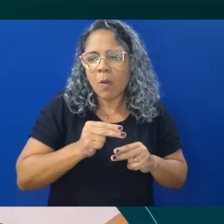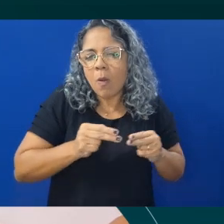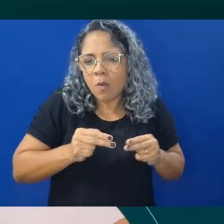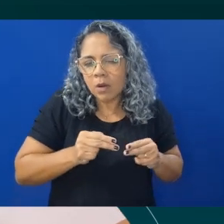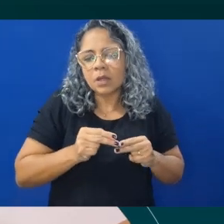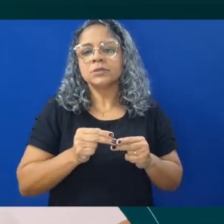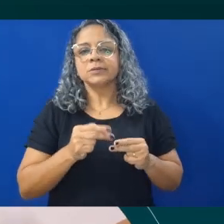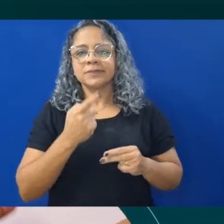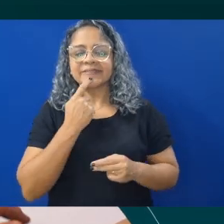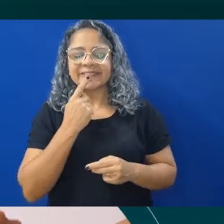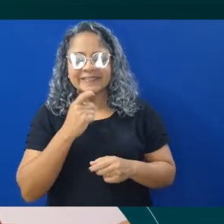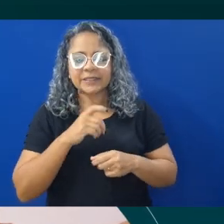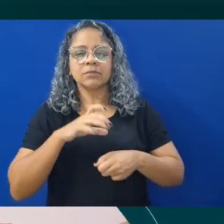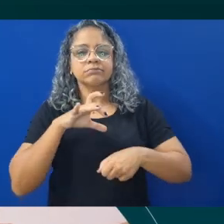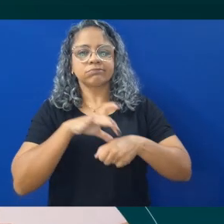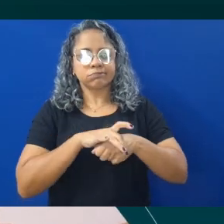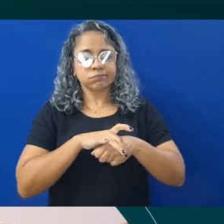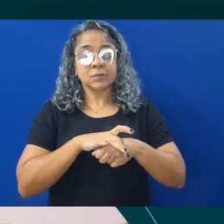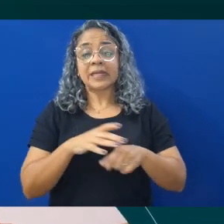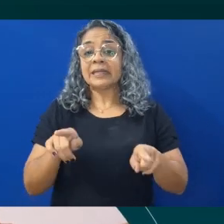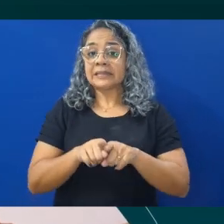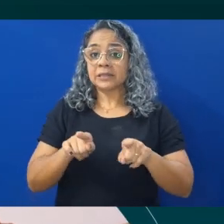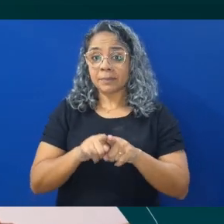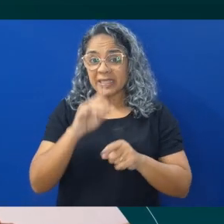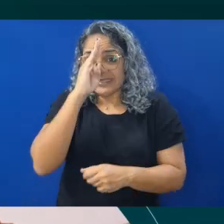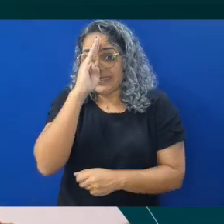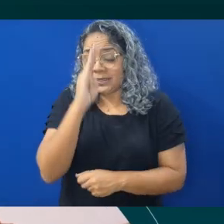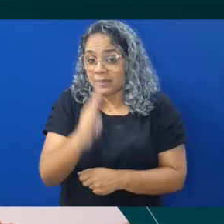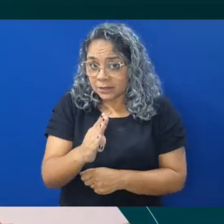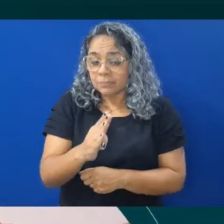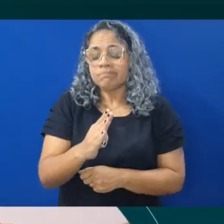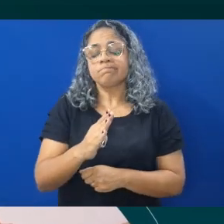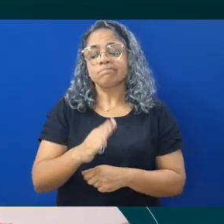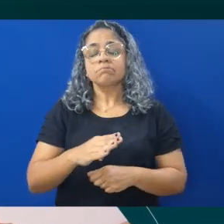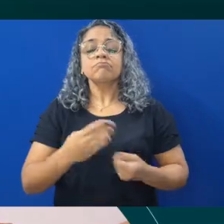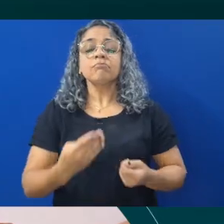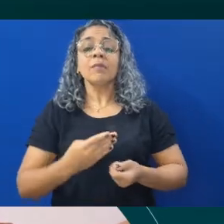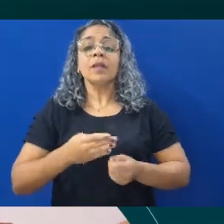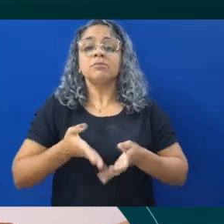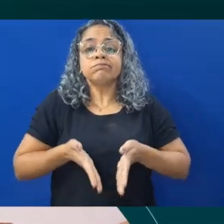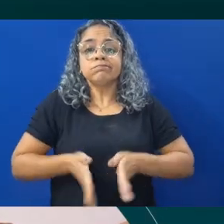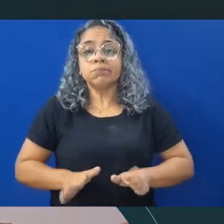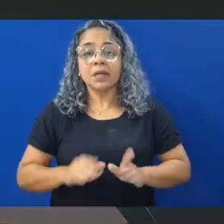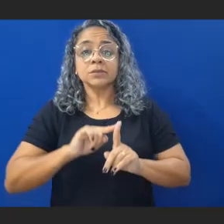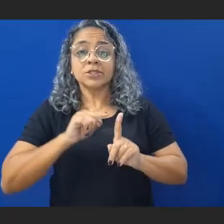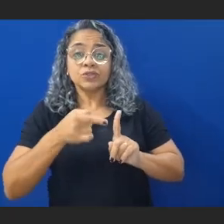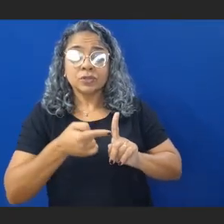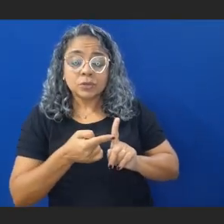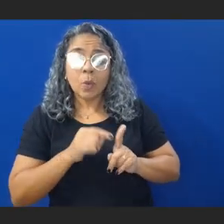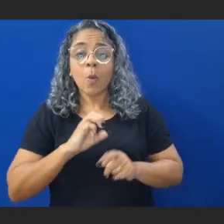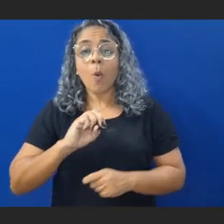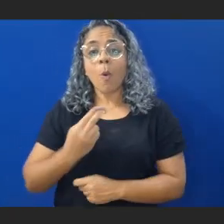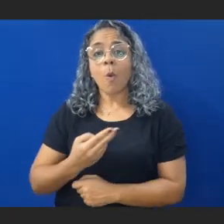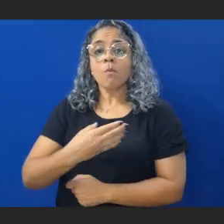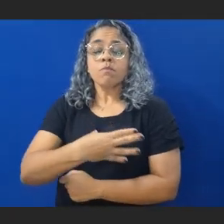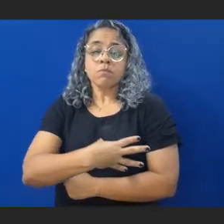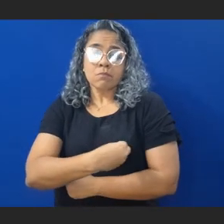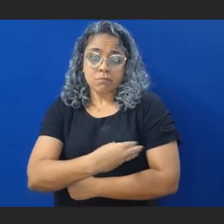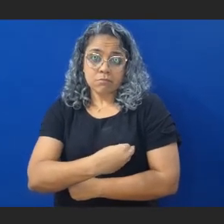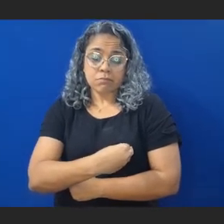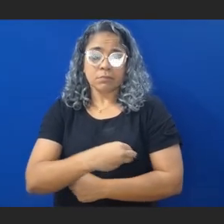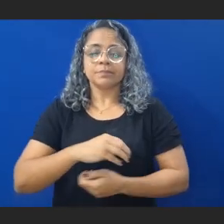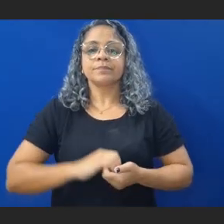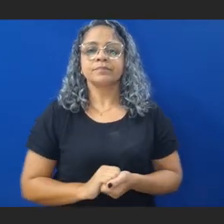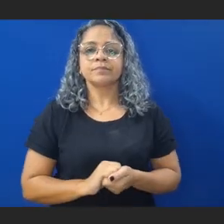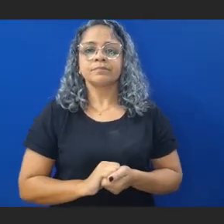da transmissão vertical que ocorre durante a gestação, parto ou a amamentação. A AIDS, síndrome